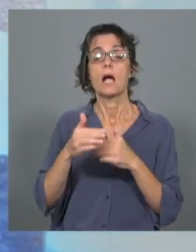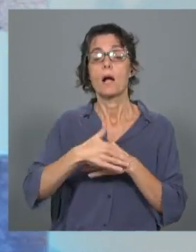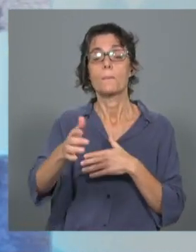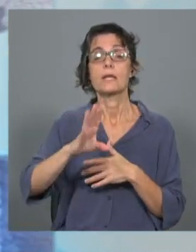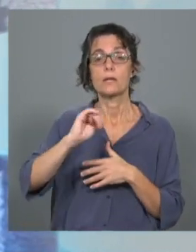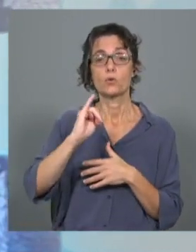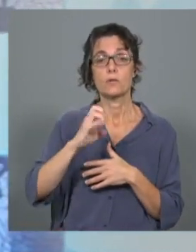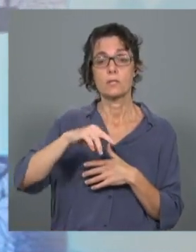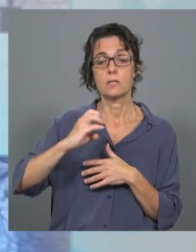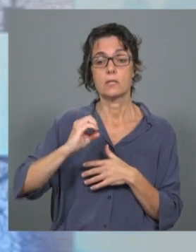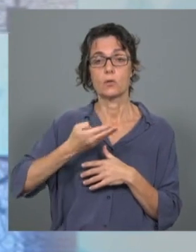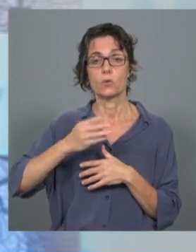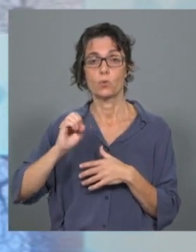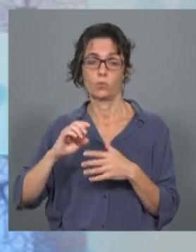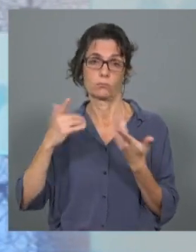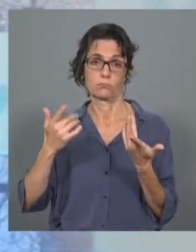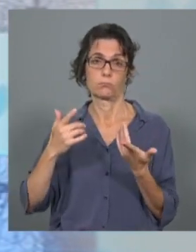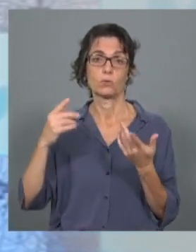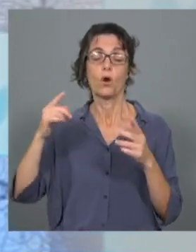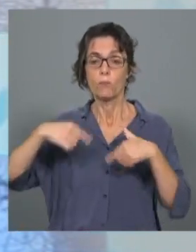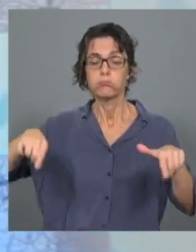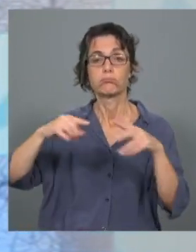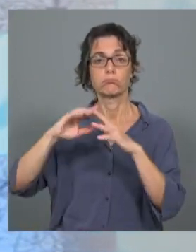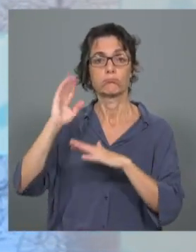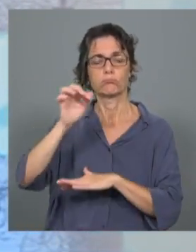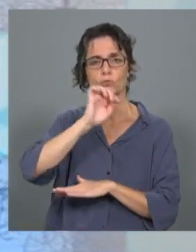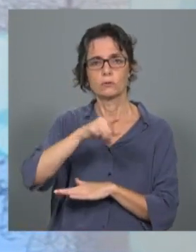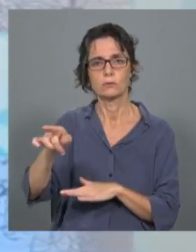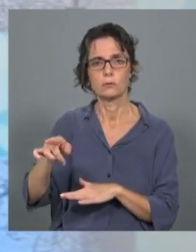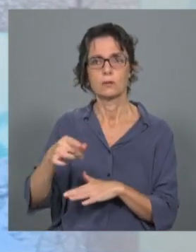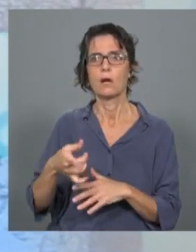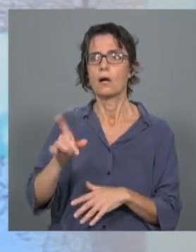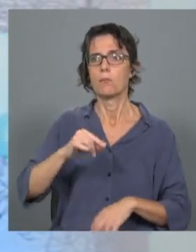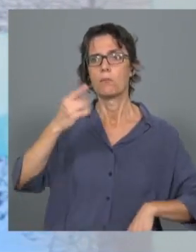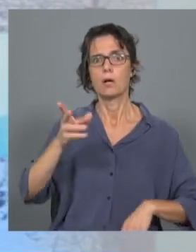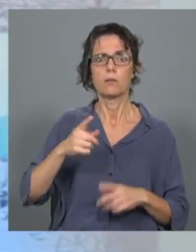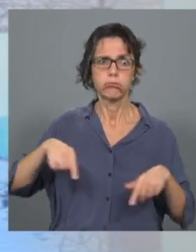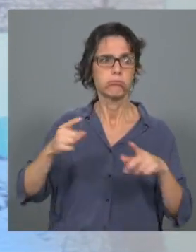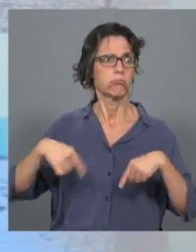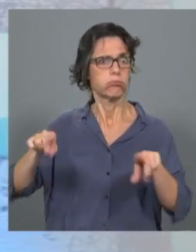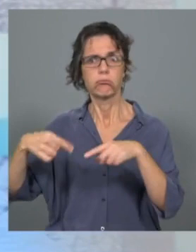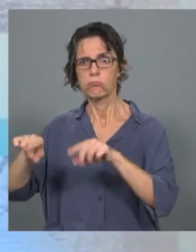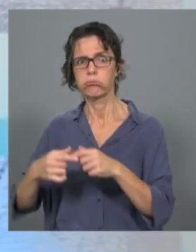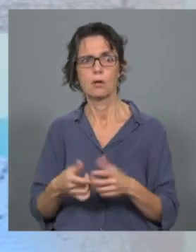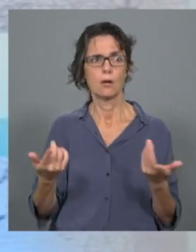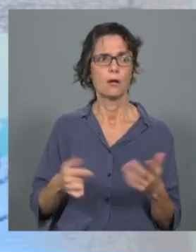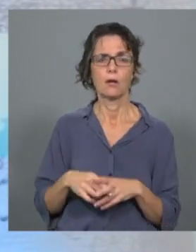estão a pensar, bem, é mais um conjunto de reuniões para acrescentar às nossas reuniões, às reuniões dos nossos grupinhos,